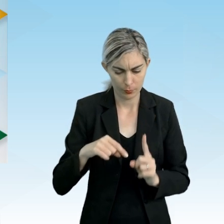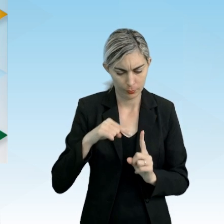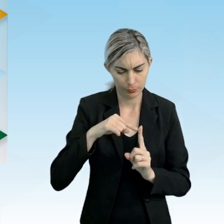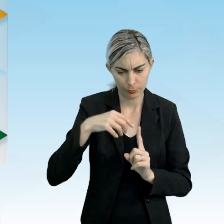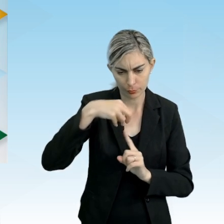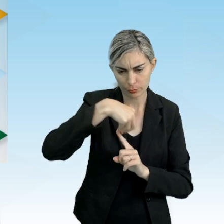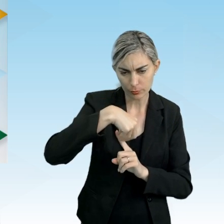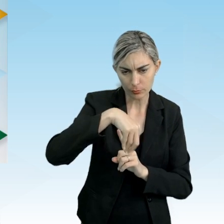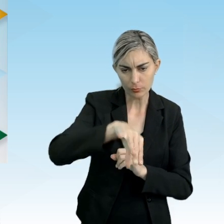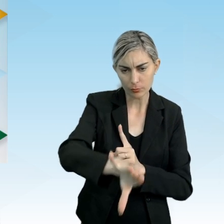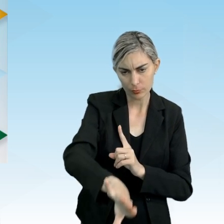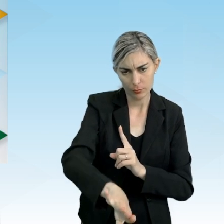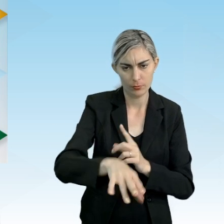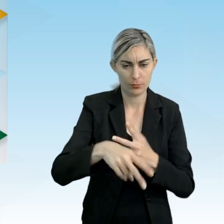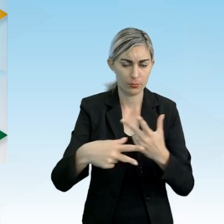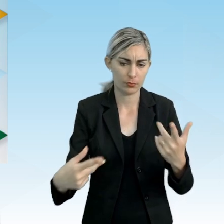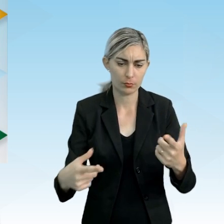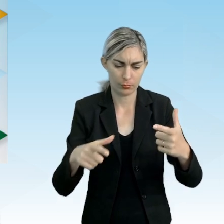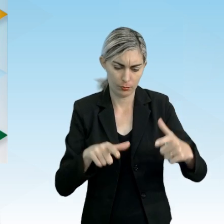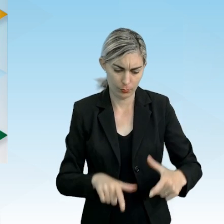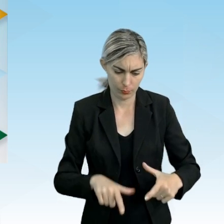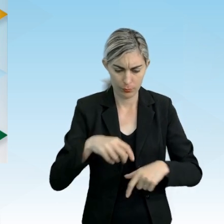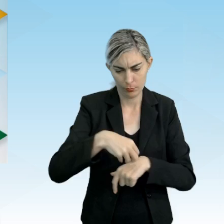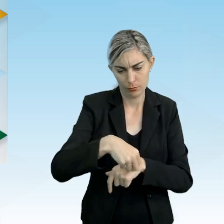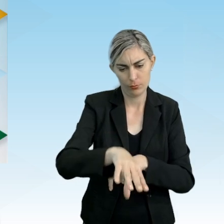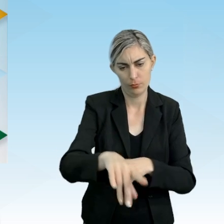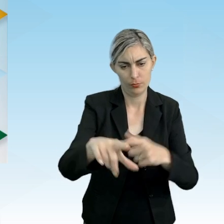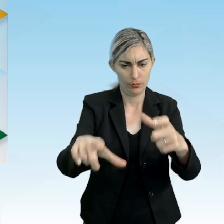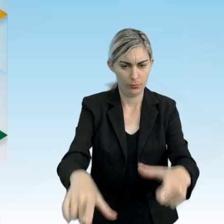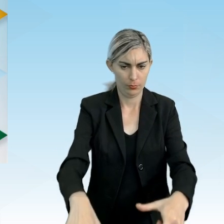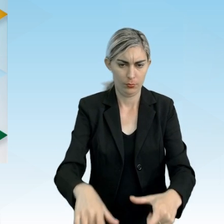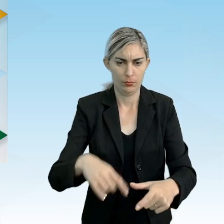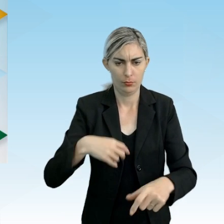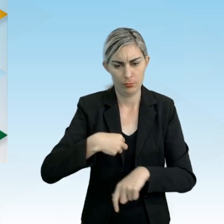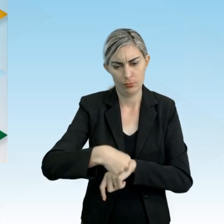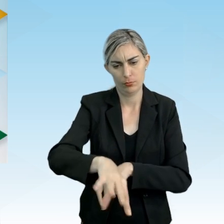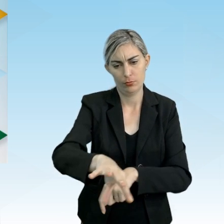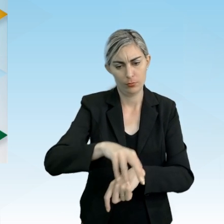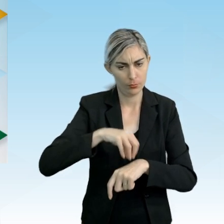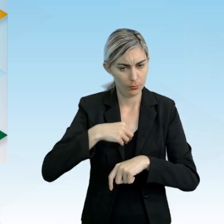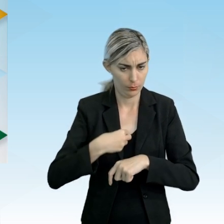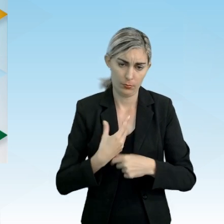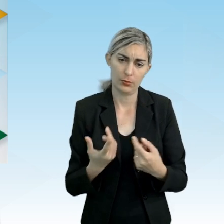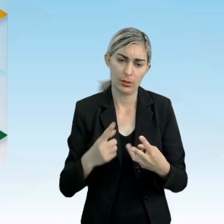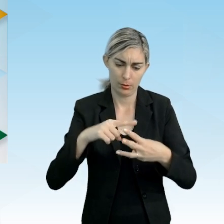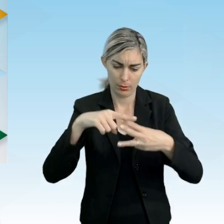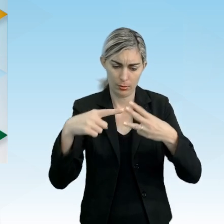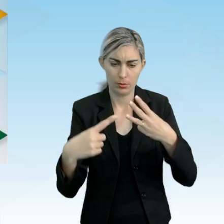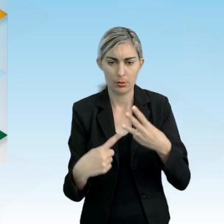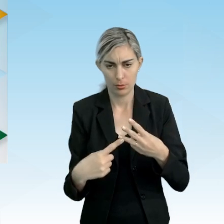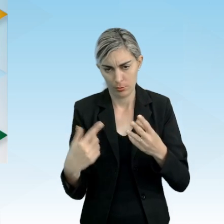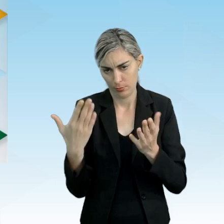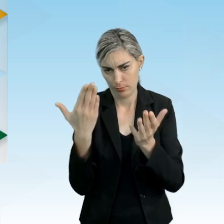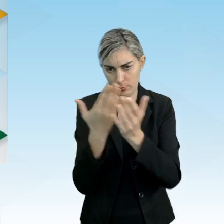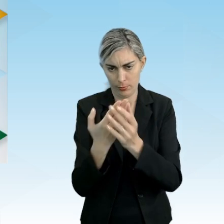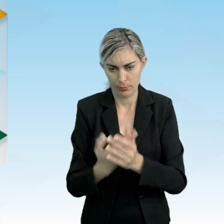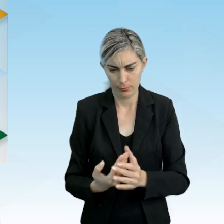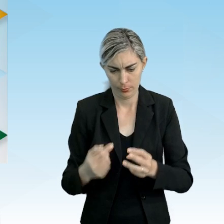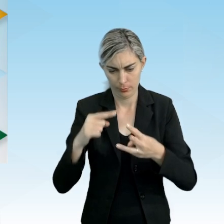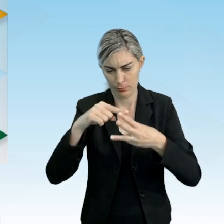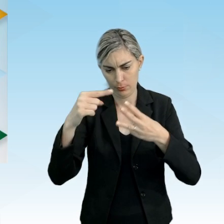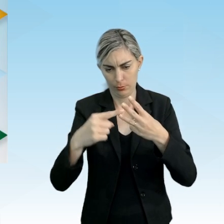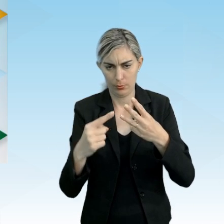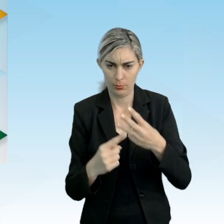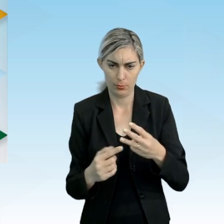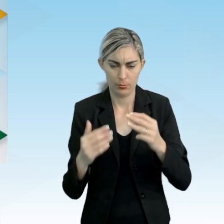objeto para o outro e de uma região para outra e é claro que existem três processos de